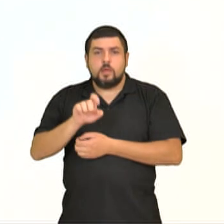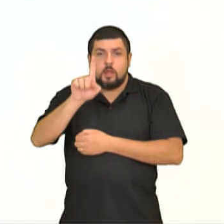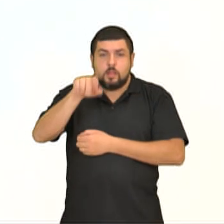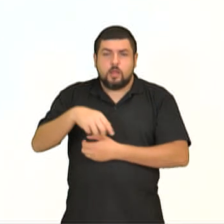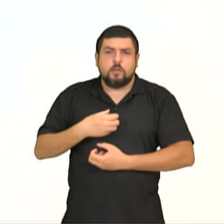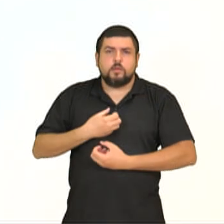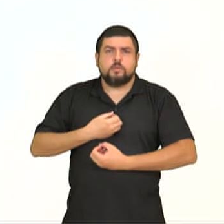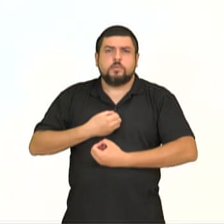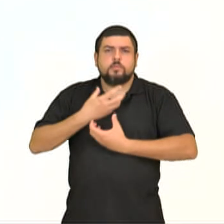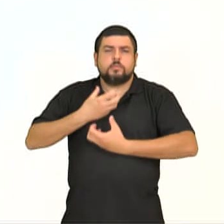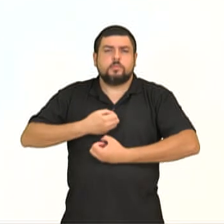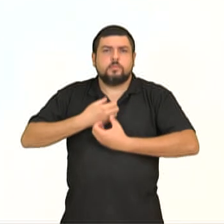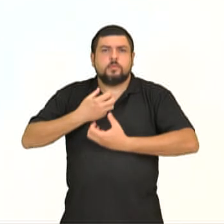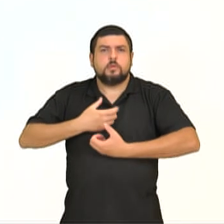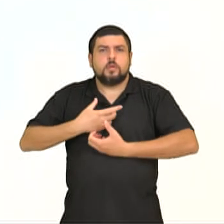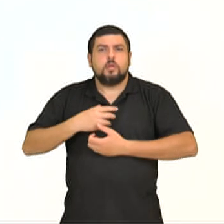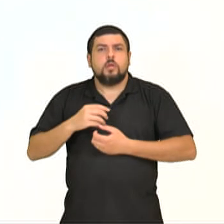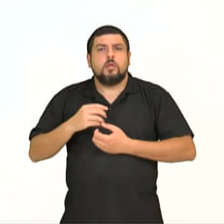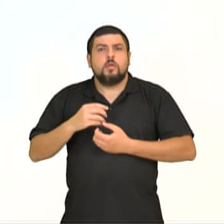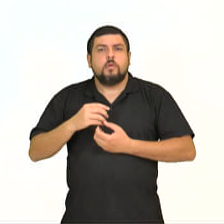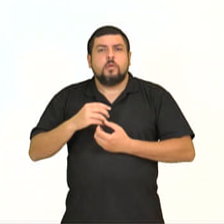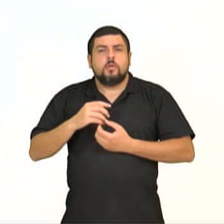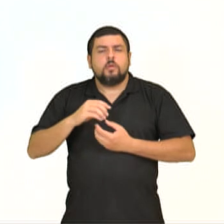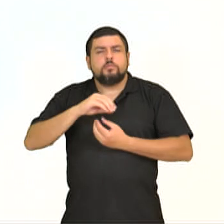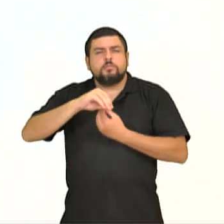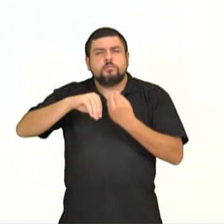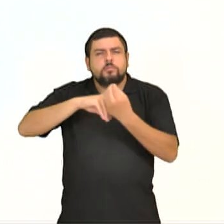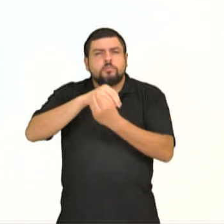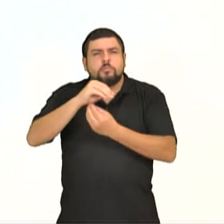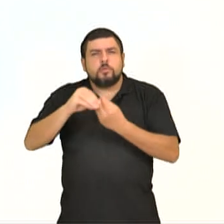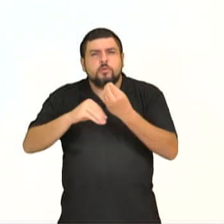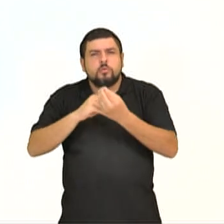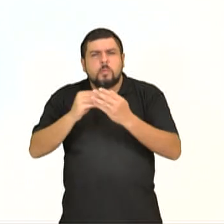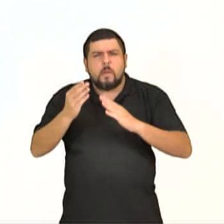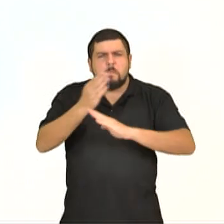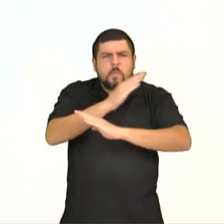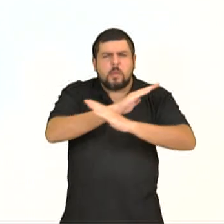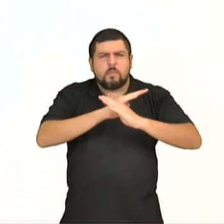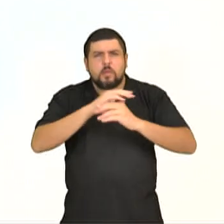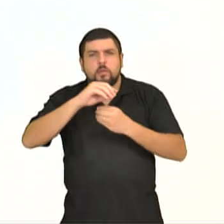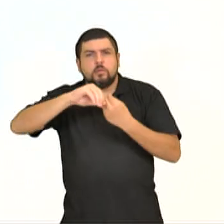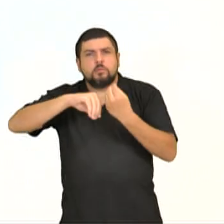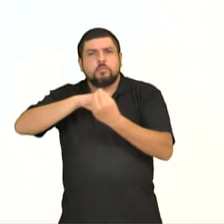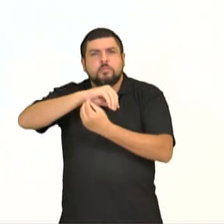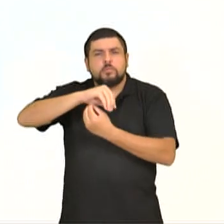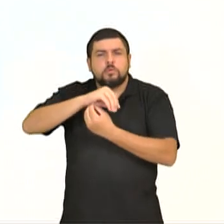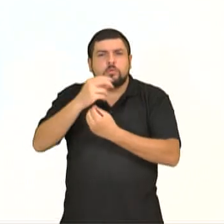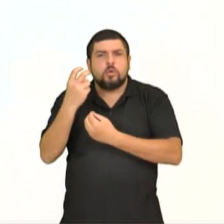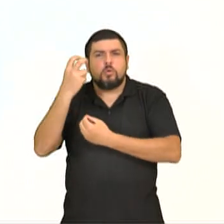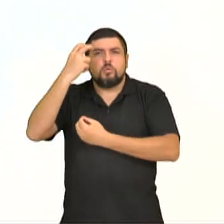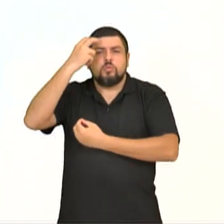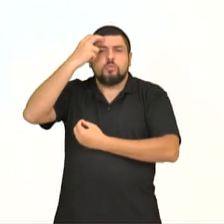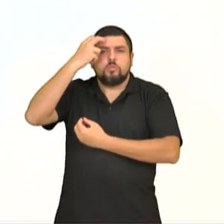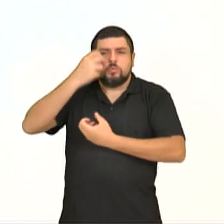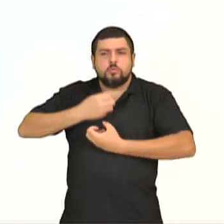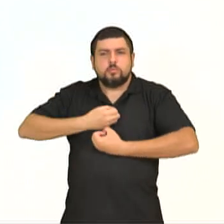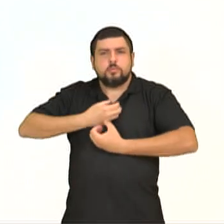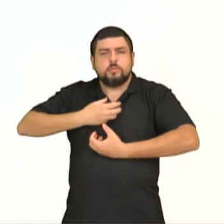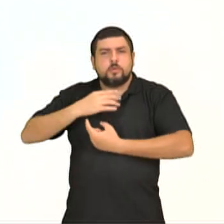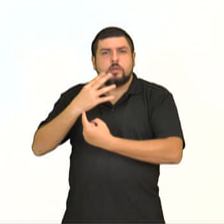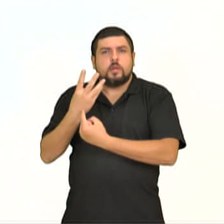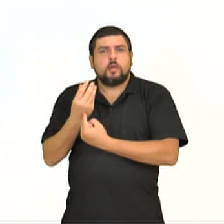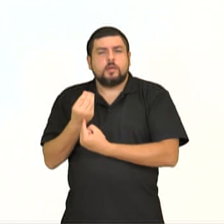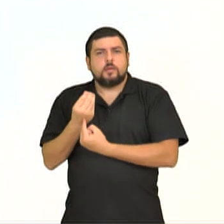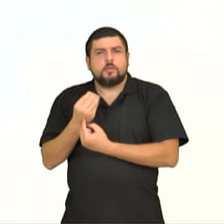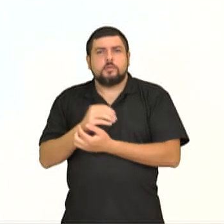mistura arte marcial, cultura popular e música. E como a professora disse, é um jogo, dança e luta. Certo? Então,